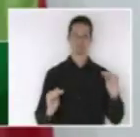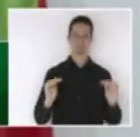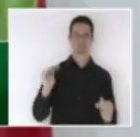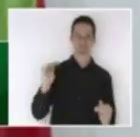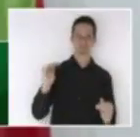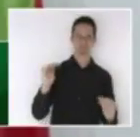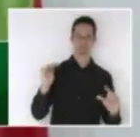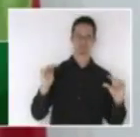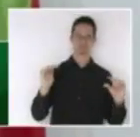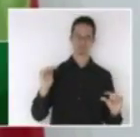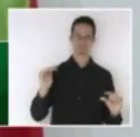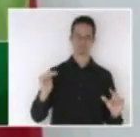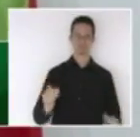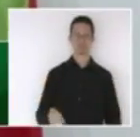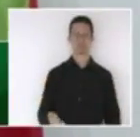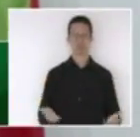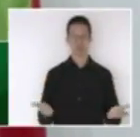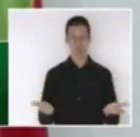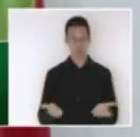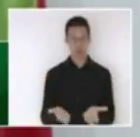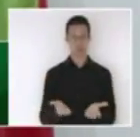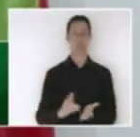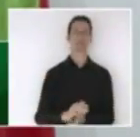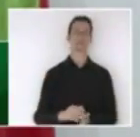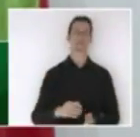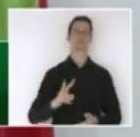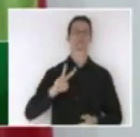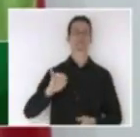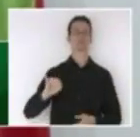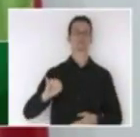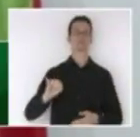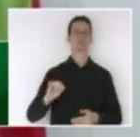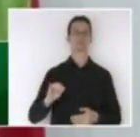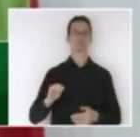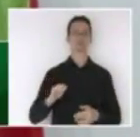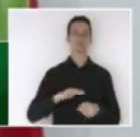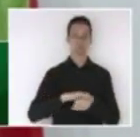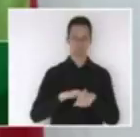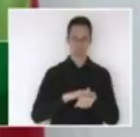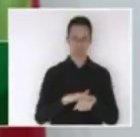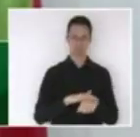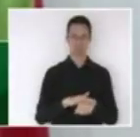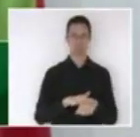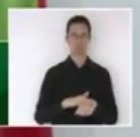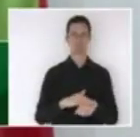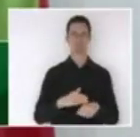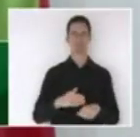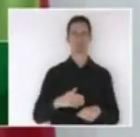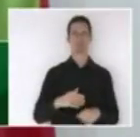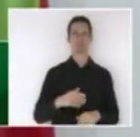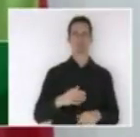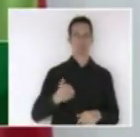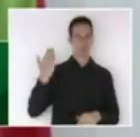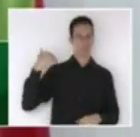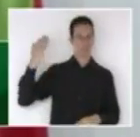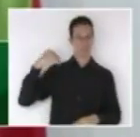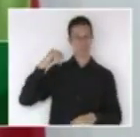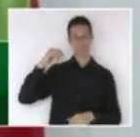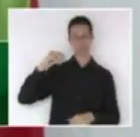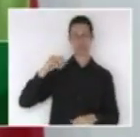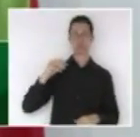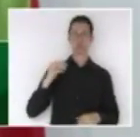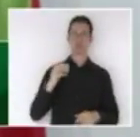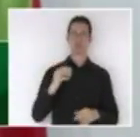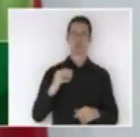esta discussão que nós vamos fazer, como foi a Caixa Econômica Federal, financiando casa para o povo, casa, Minha Casa Minha